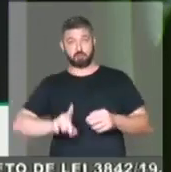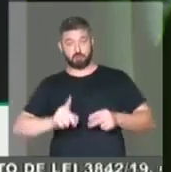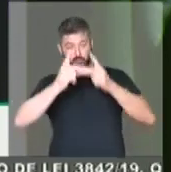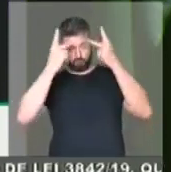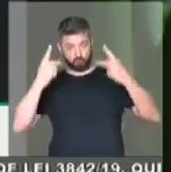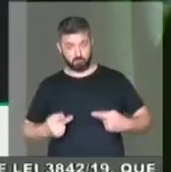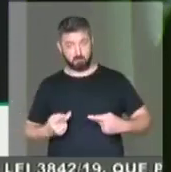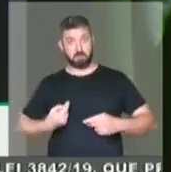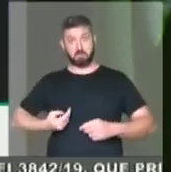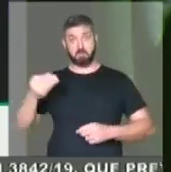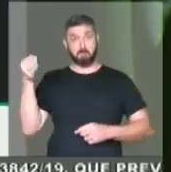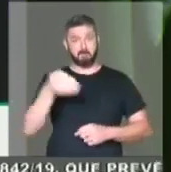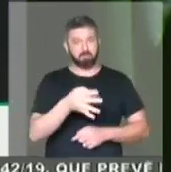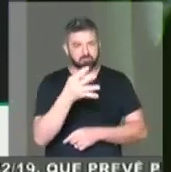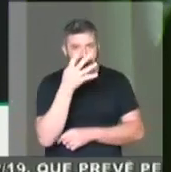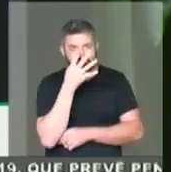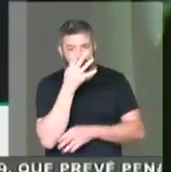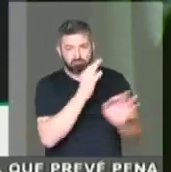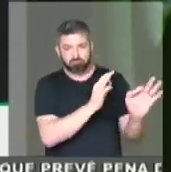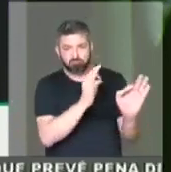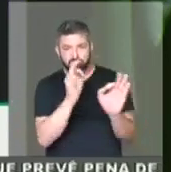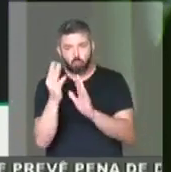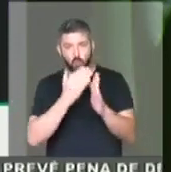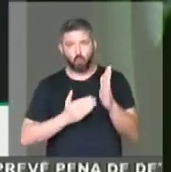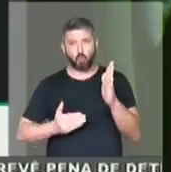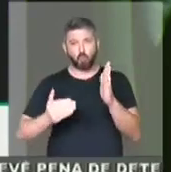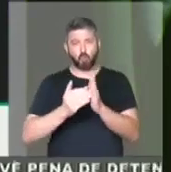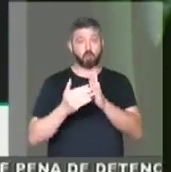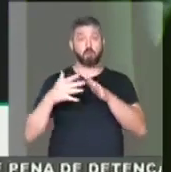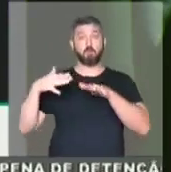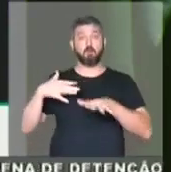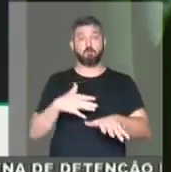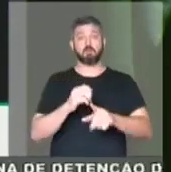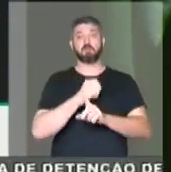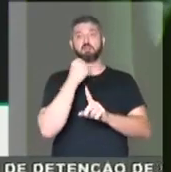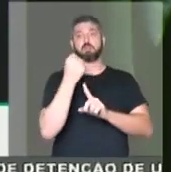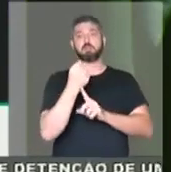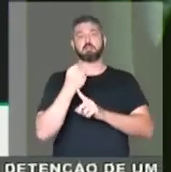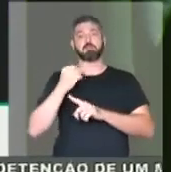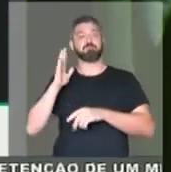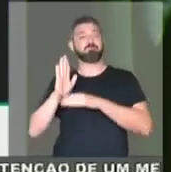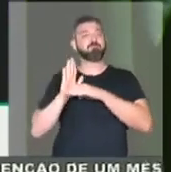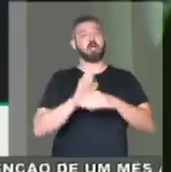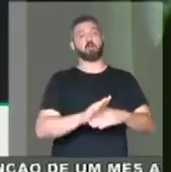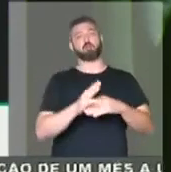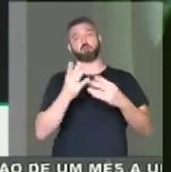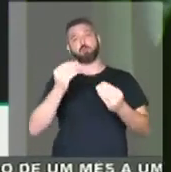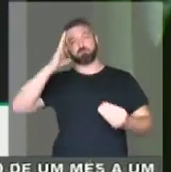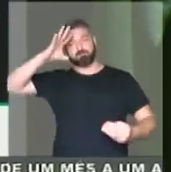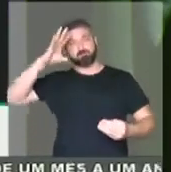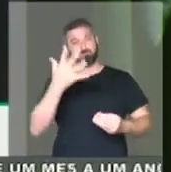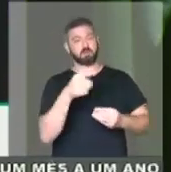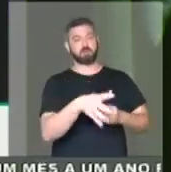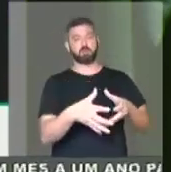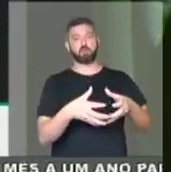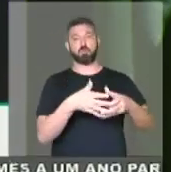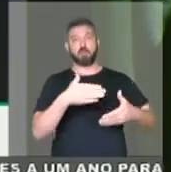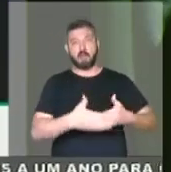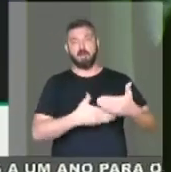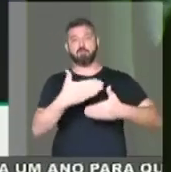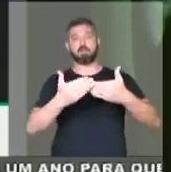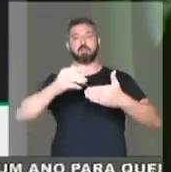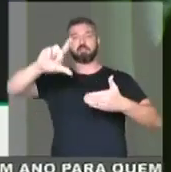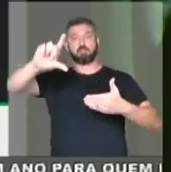humanos, que acompanharam cada sessão. Os movimentos sociais foram decisivos para que este grupo pudesse avançar